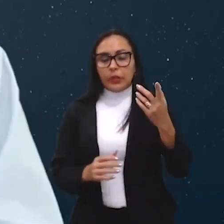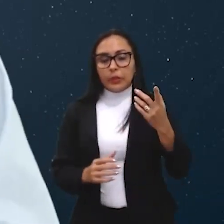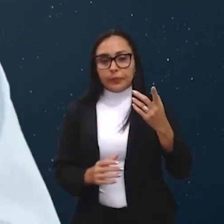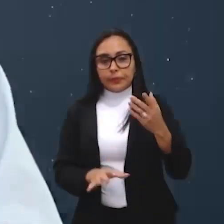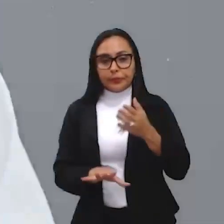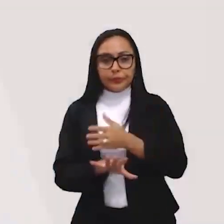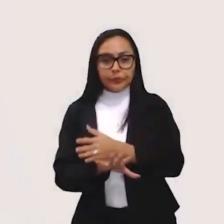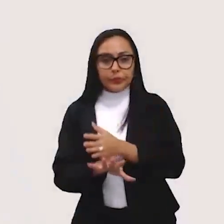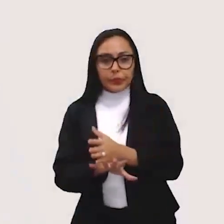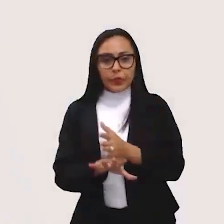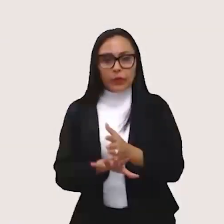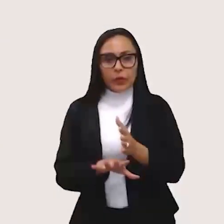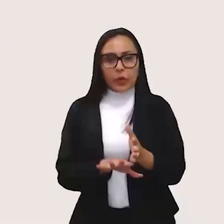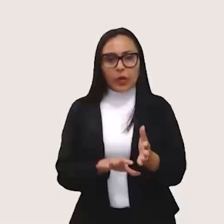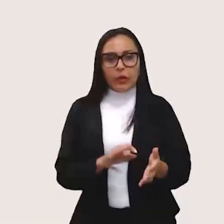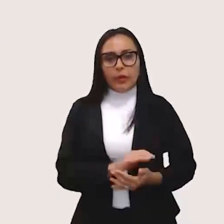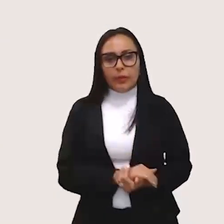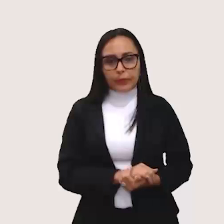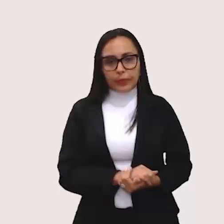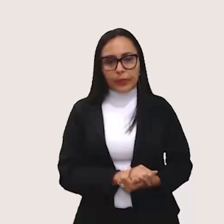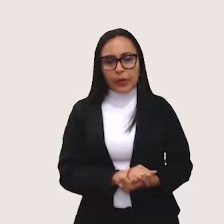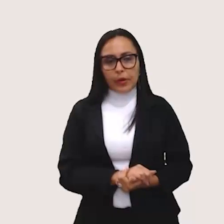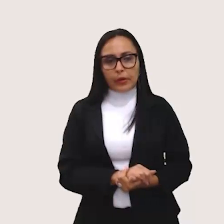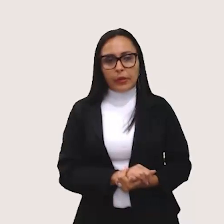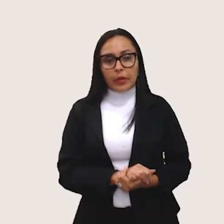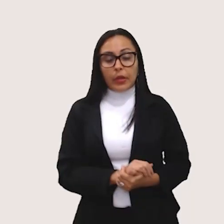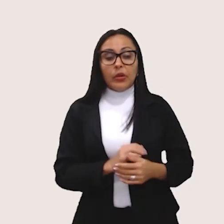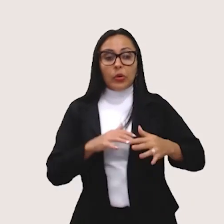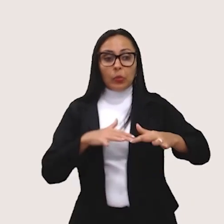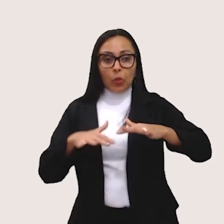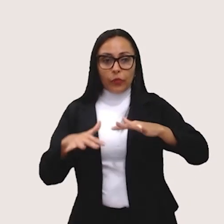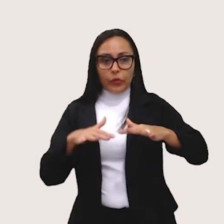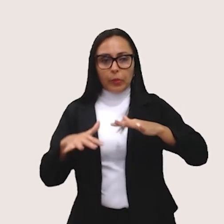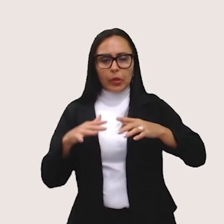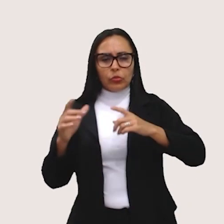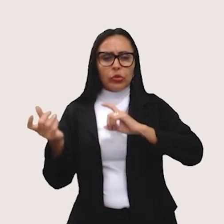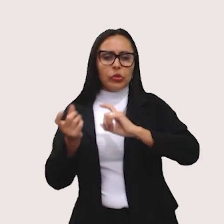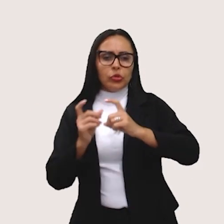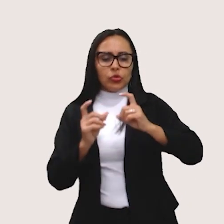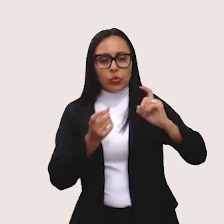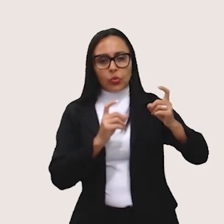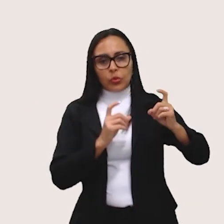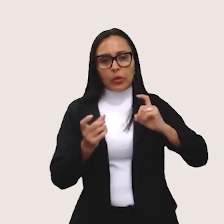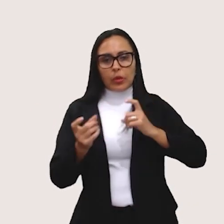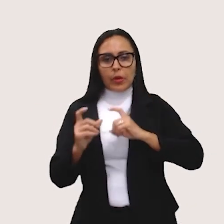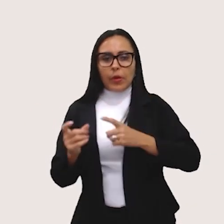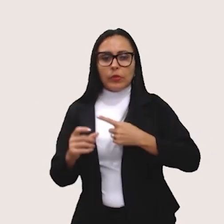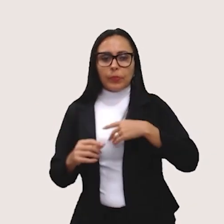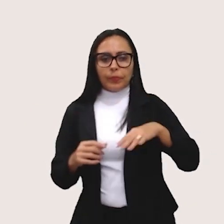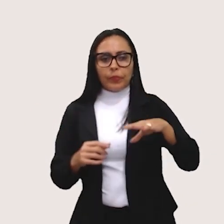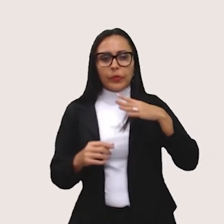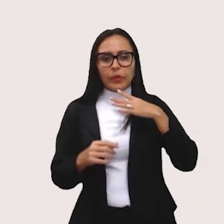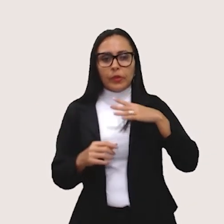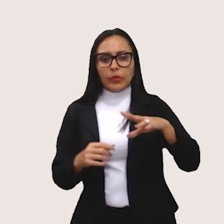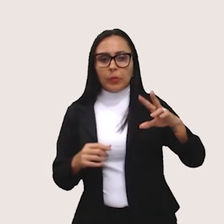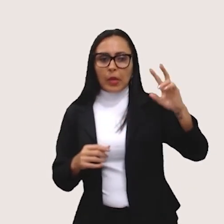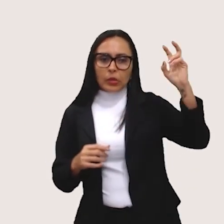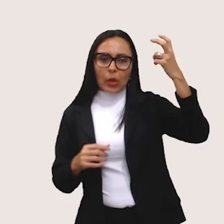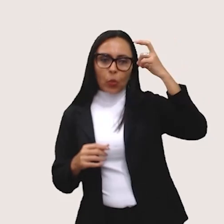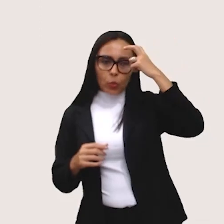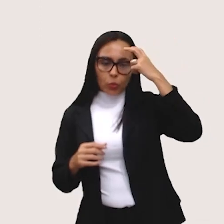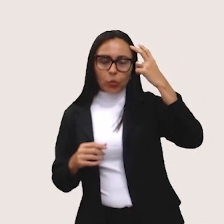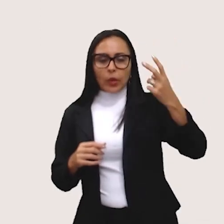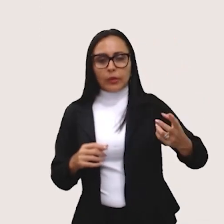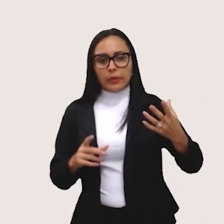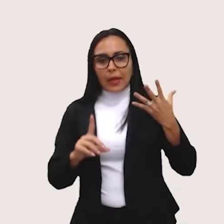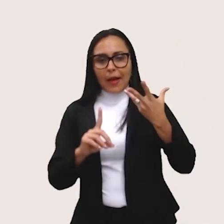de avant-garde, é um movimento que discute justamente um conhecimento ideológico dentro da arte, né?